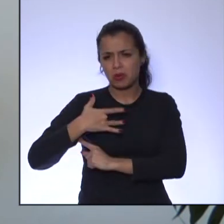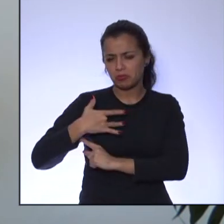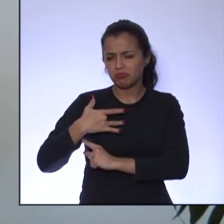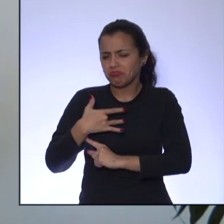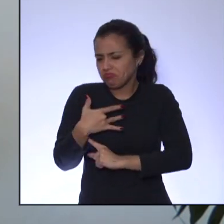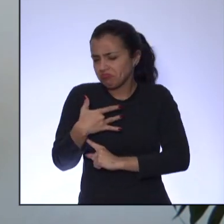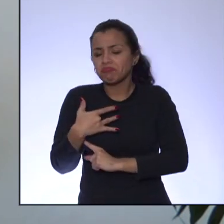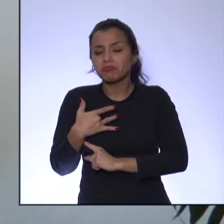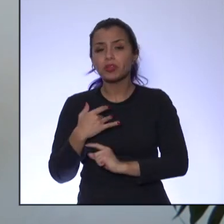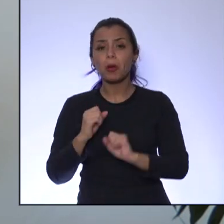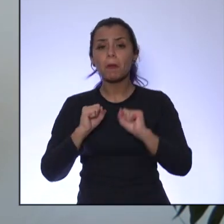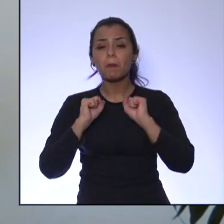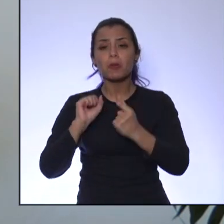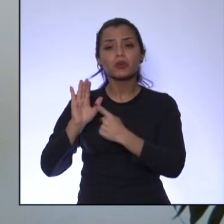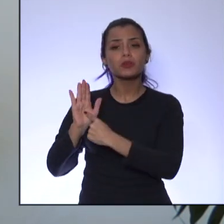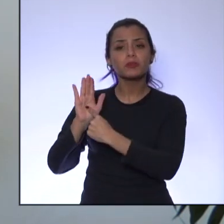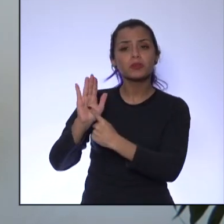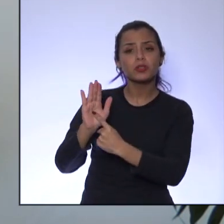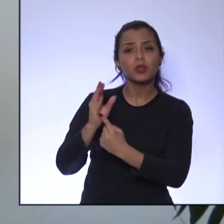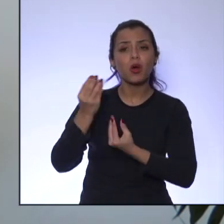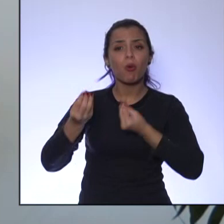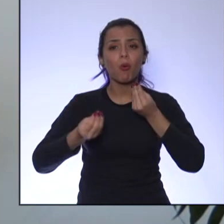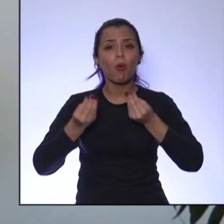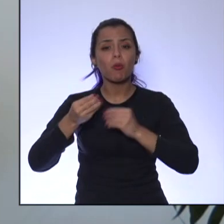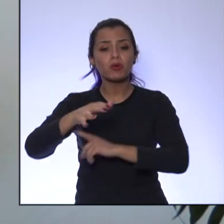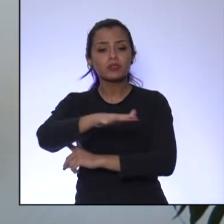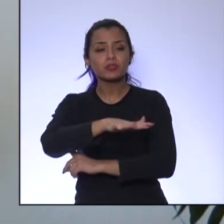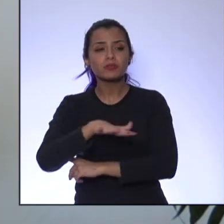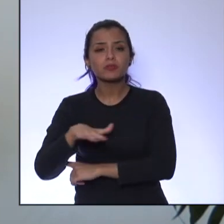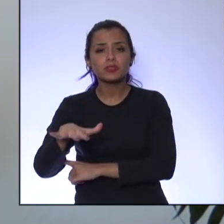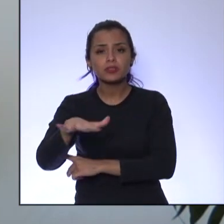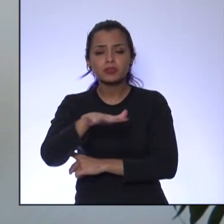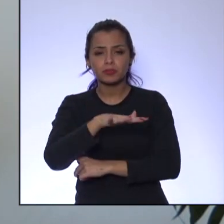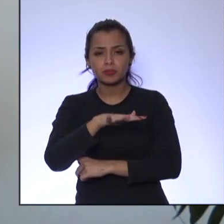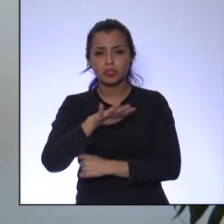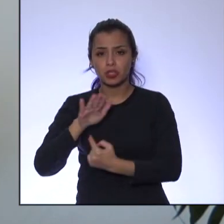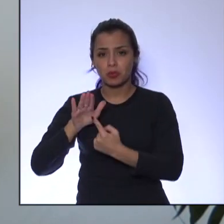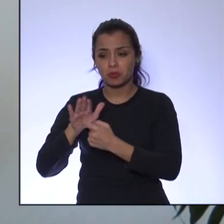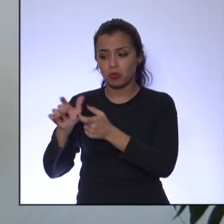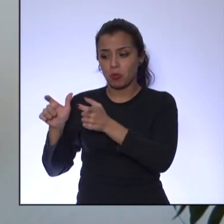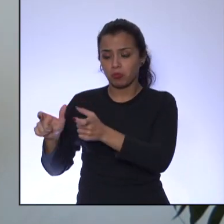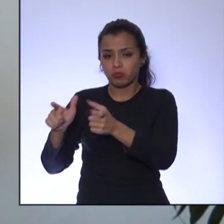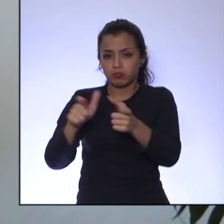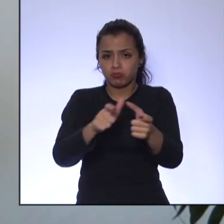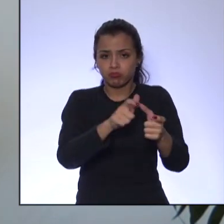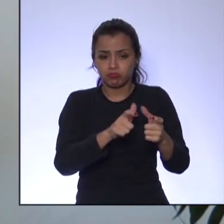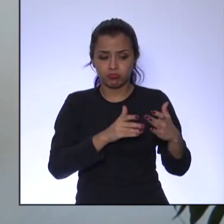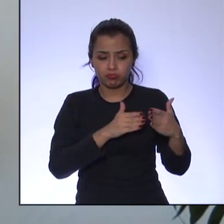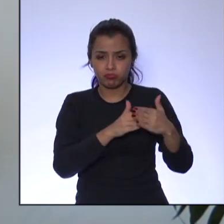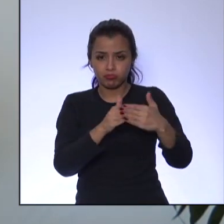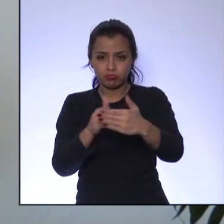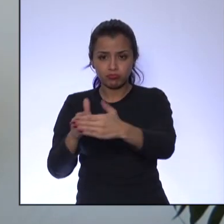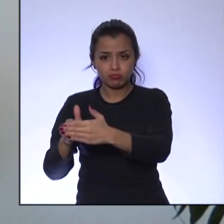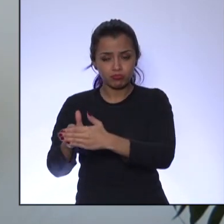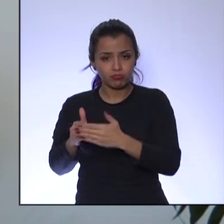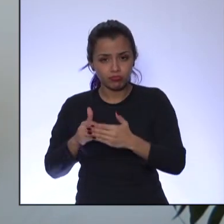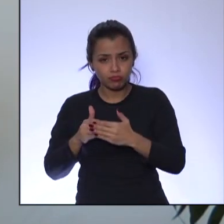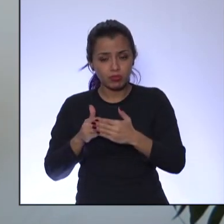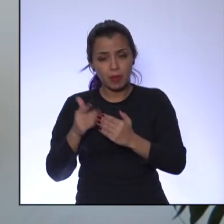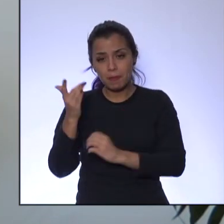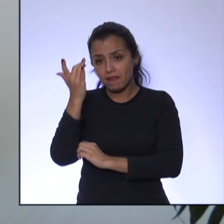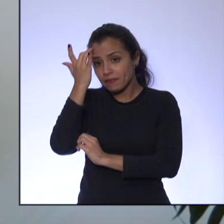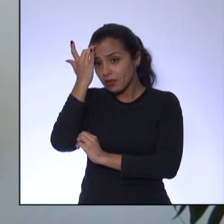ser representados espacialmente, retratando a dimensão territorial, facilitando e tornando